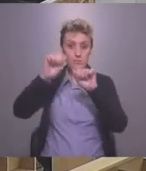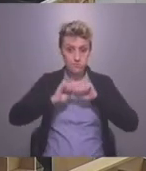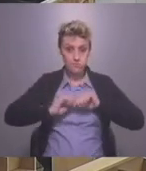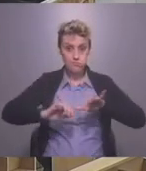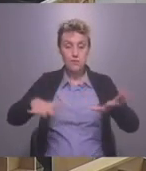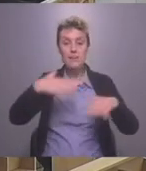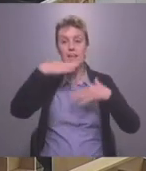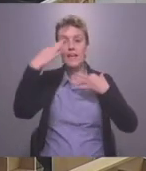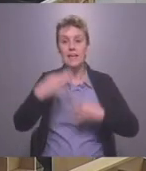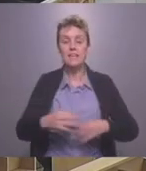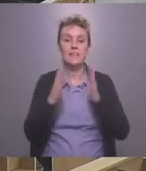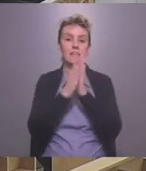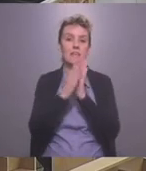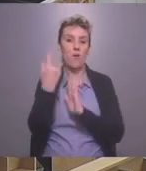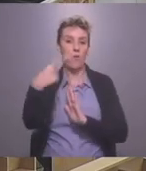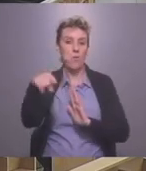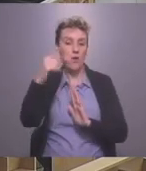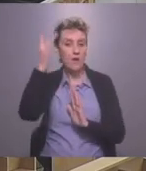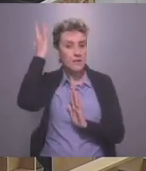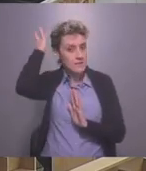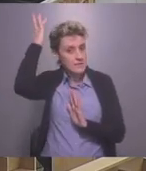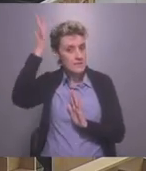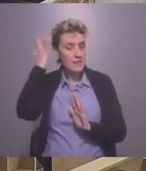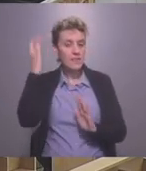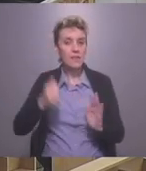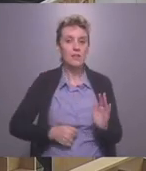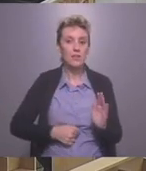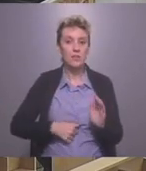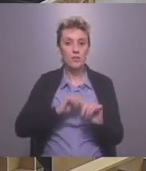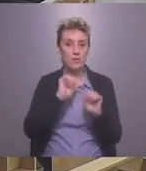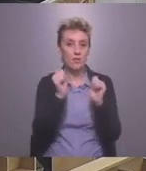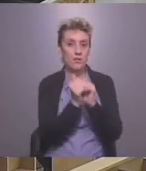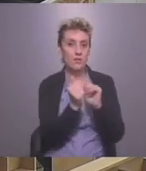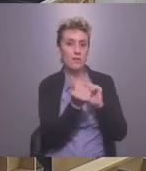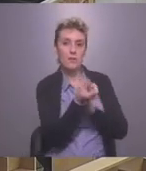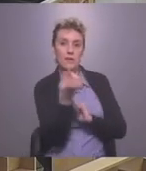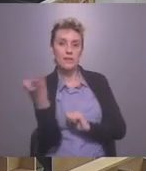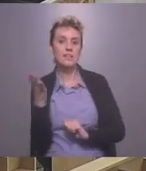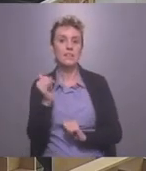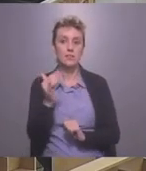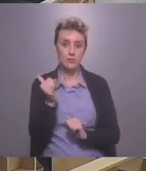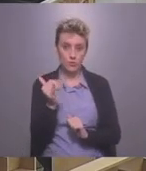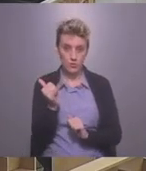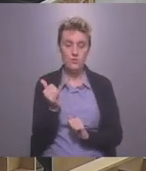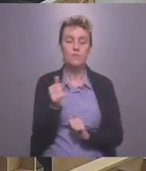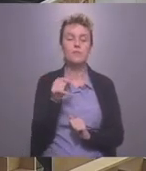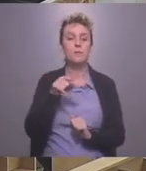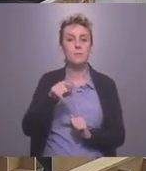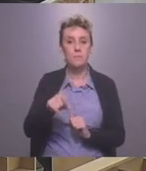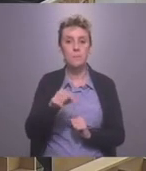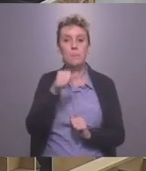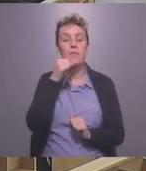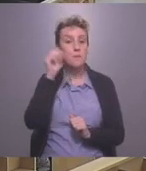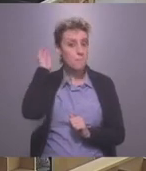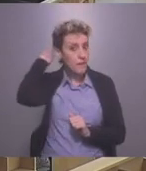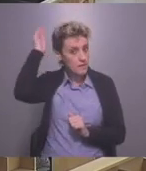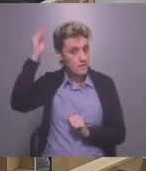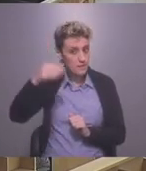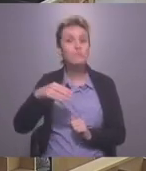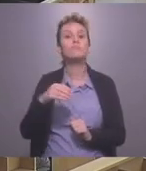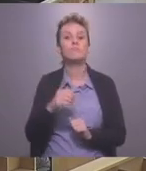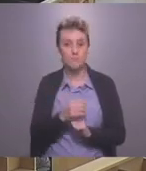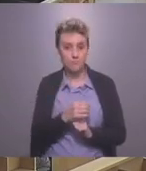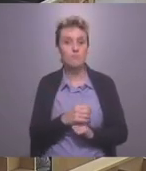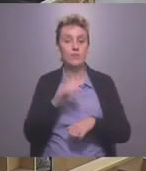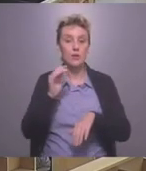Igreja Una, Santa, Católica e Apostólica. Professo um só batismo para a remissão dos pecados. Espero